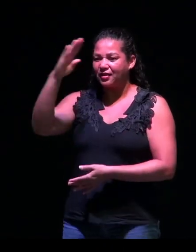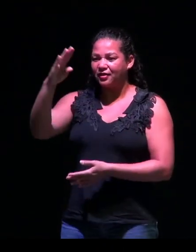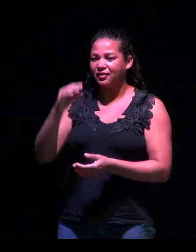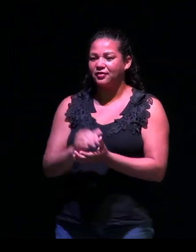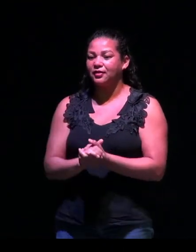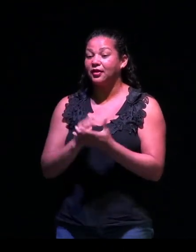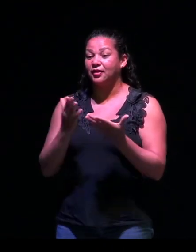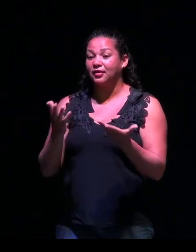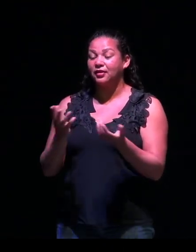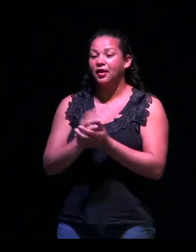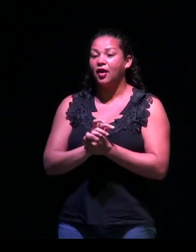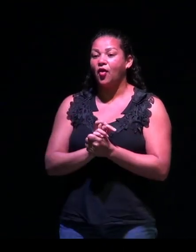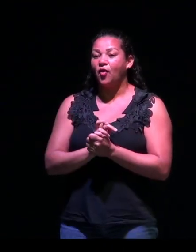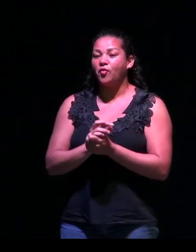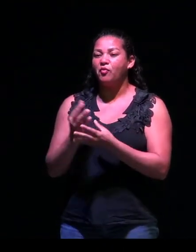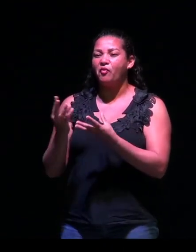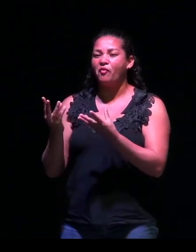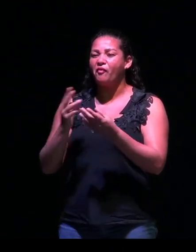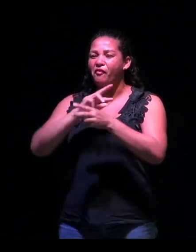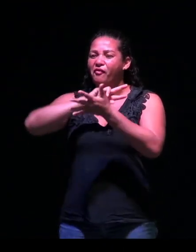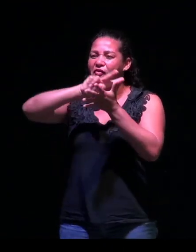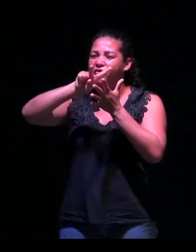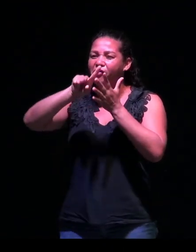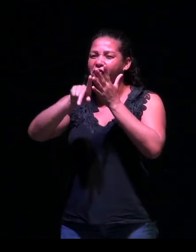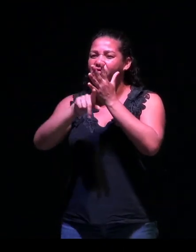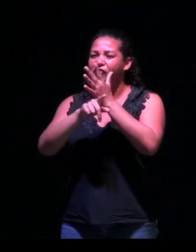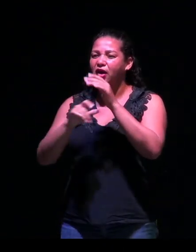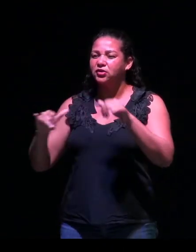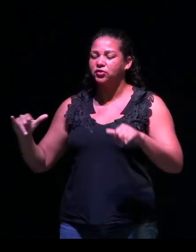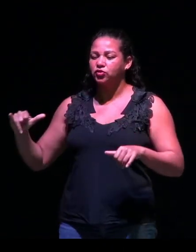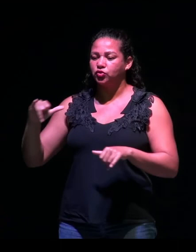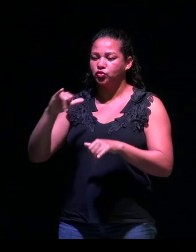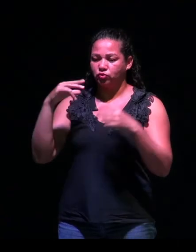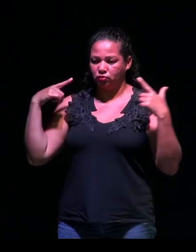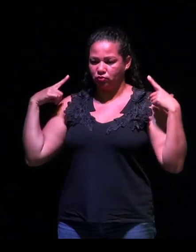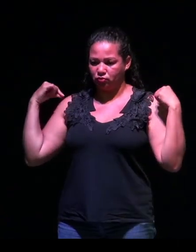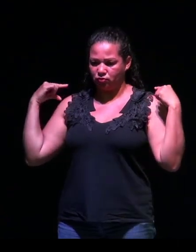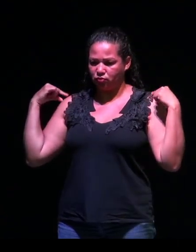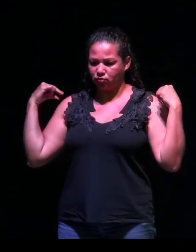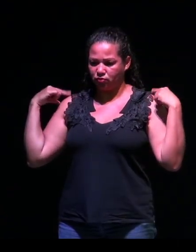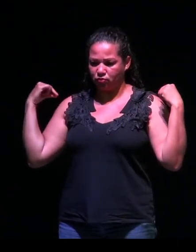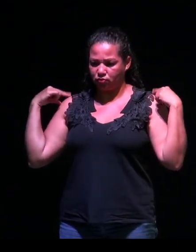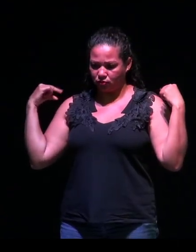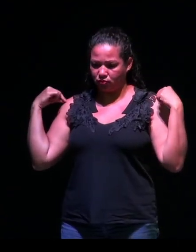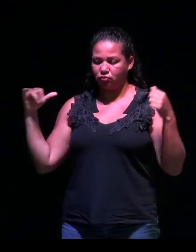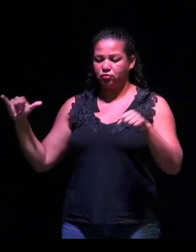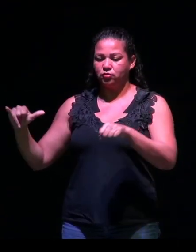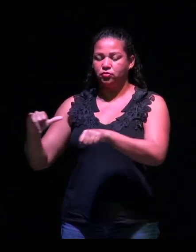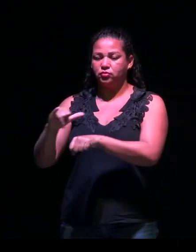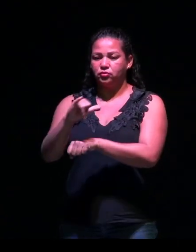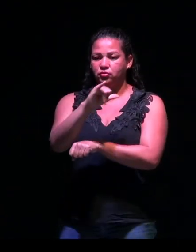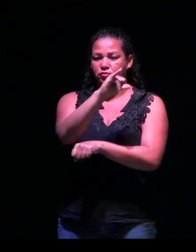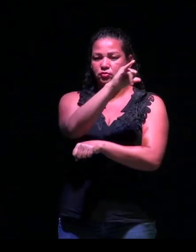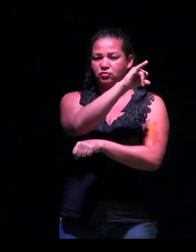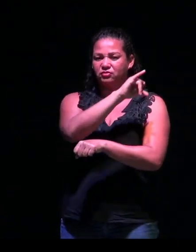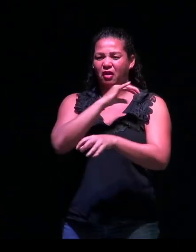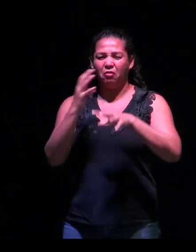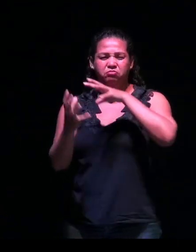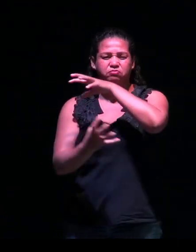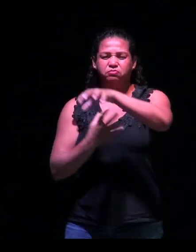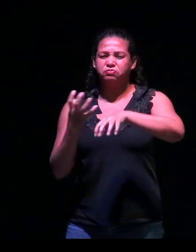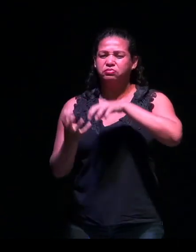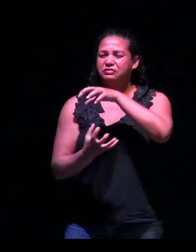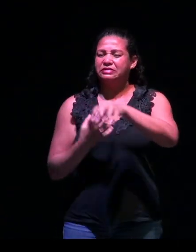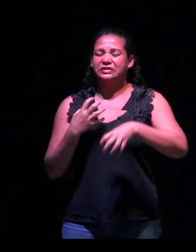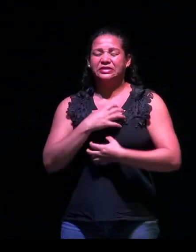muitos controladores de voo dos maiores aeroportos do mundo, que são crentes em Cristo, vão sumir, vai virar um caos. Muitos